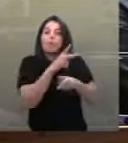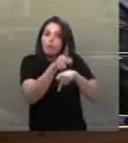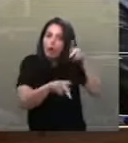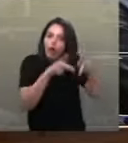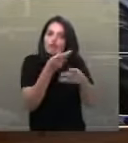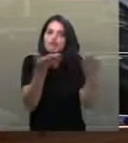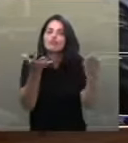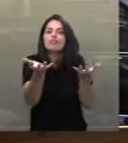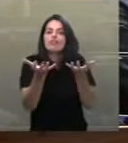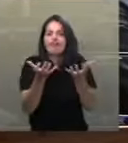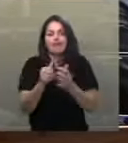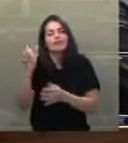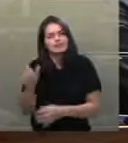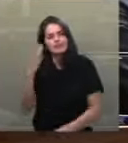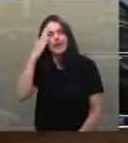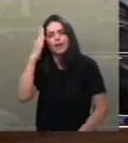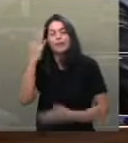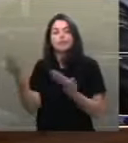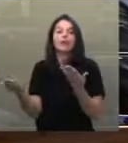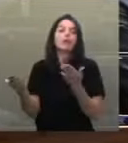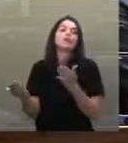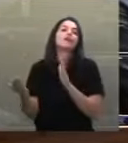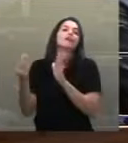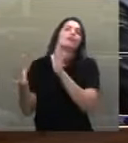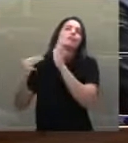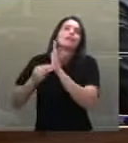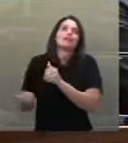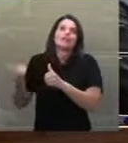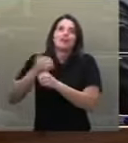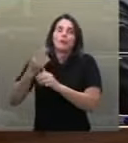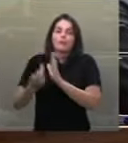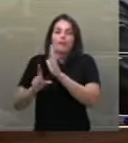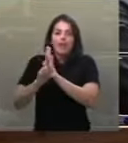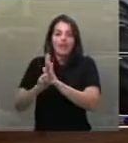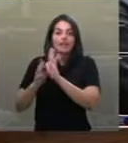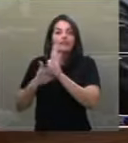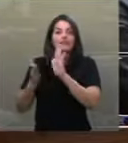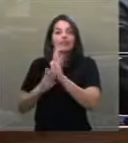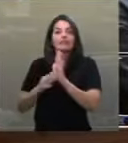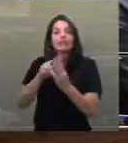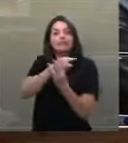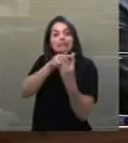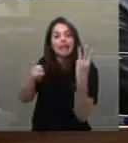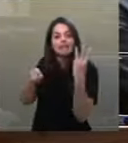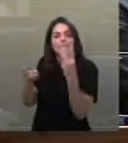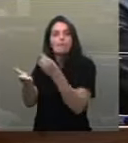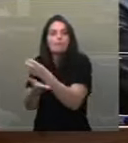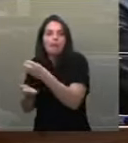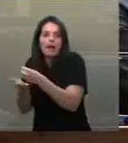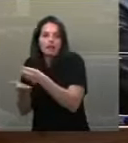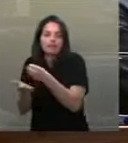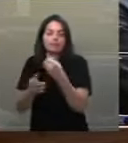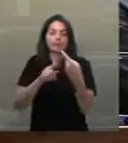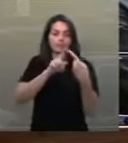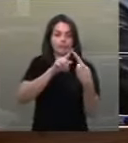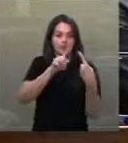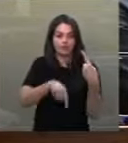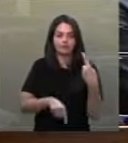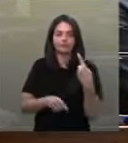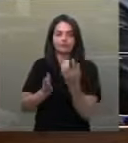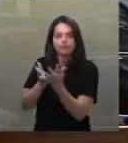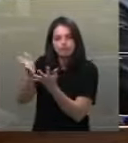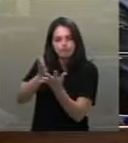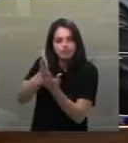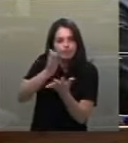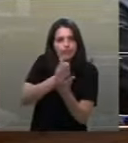Apresentamos perante a CAI emenda substitutiva ao PL, mantendo seu espírito original, baseado em 3 pilares. Diretrizes e referências